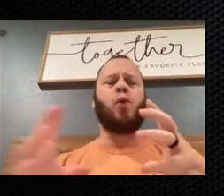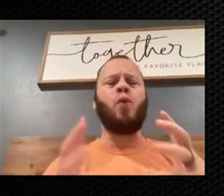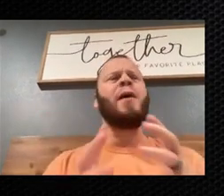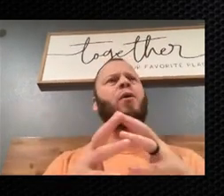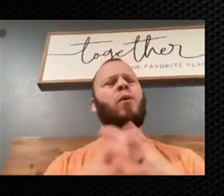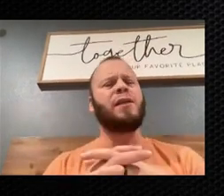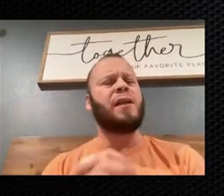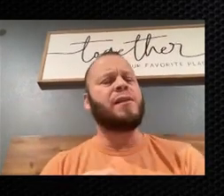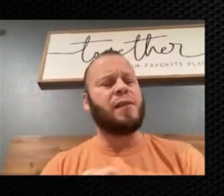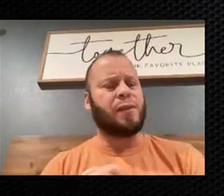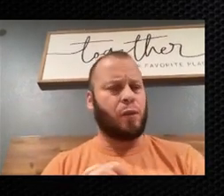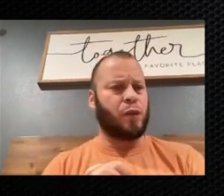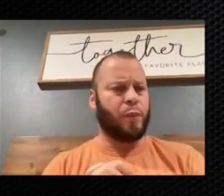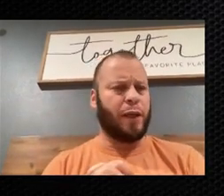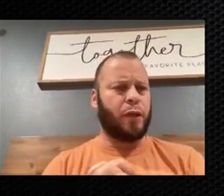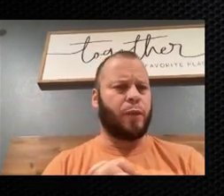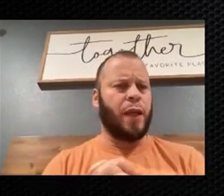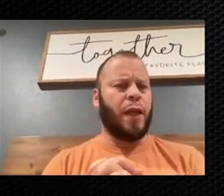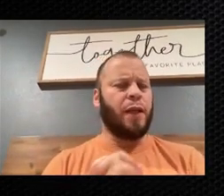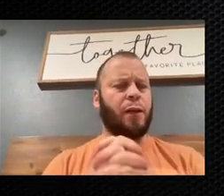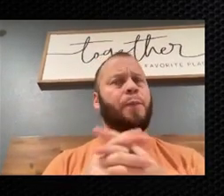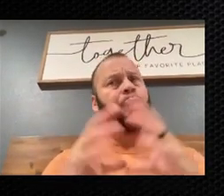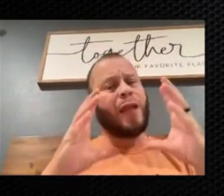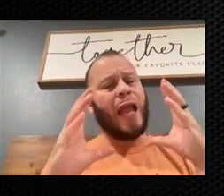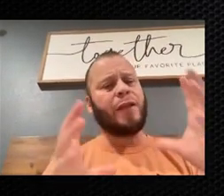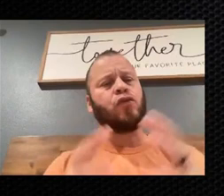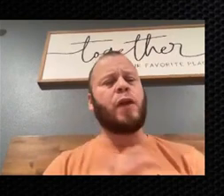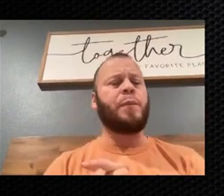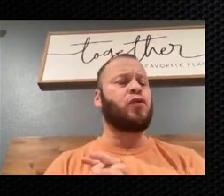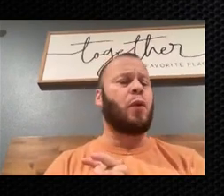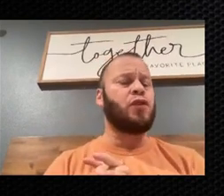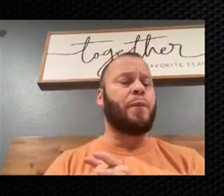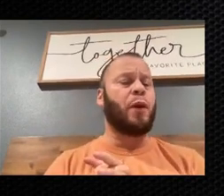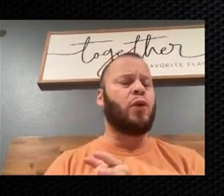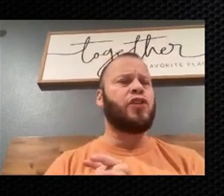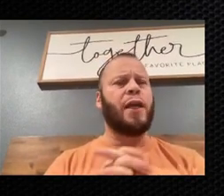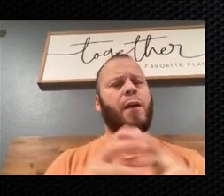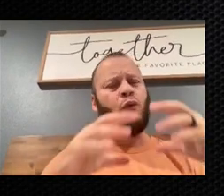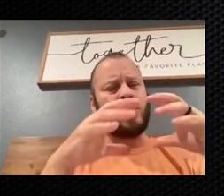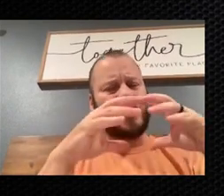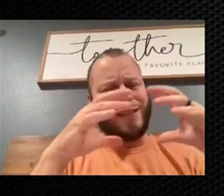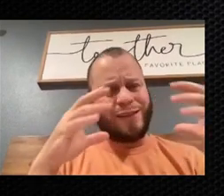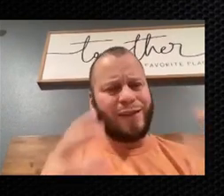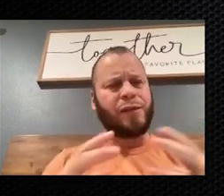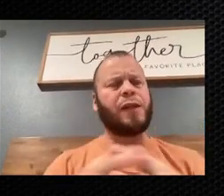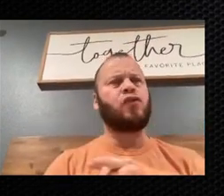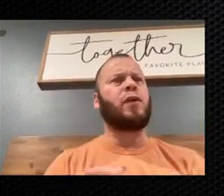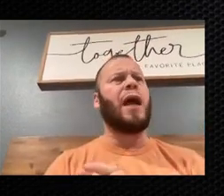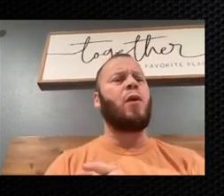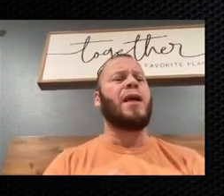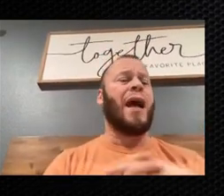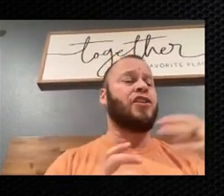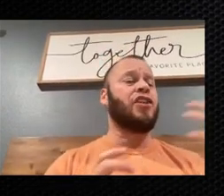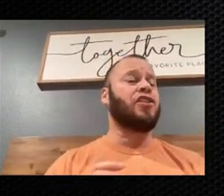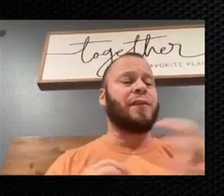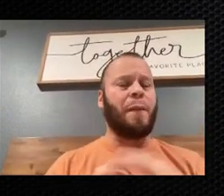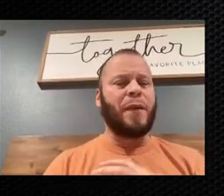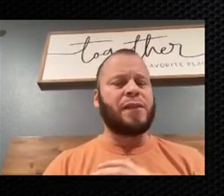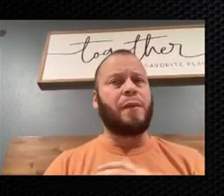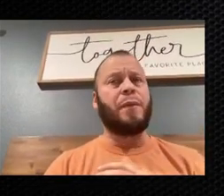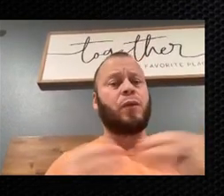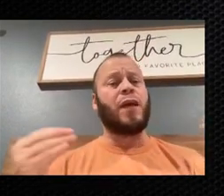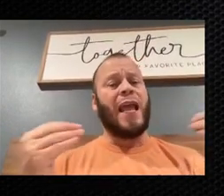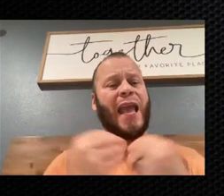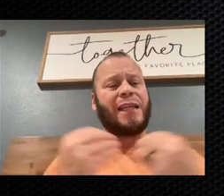alguma coisa eles estão esperando então é isso aí pessoal isso é para hoje notícia sensacional a gente